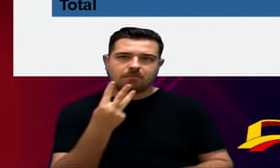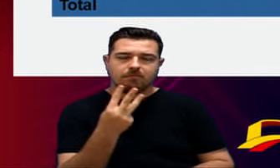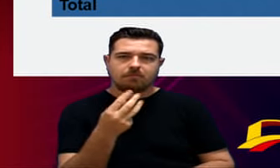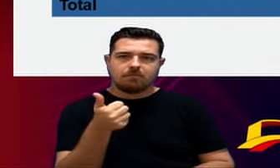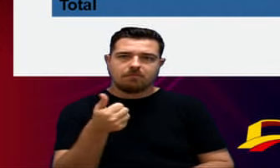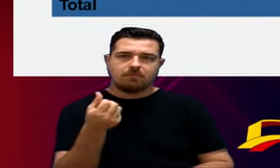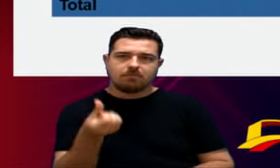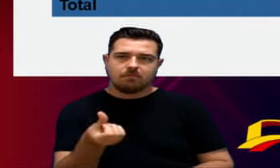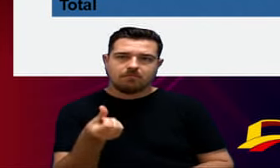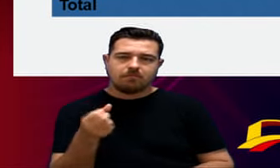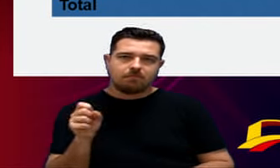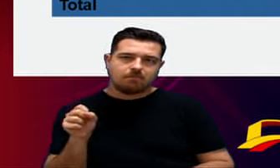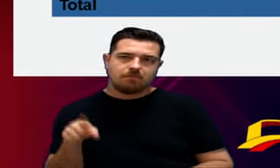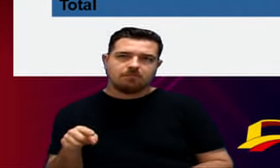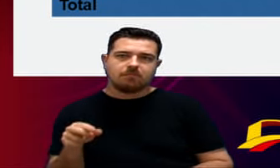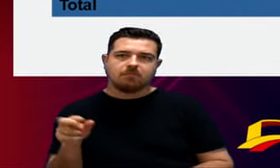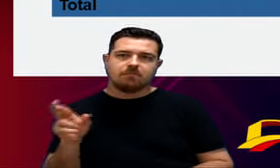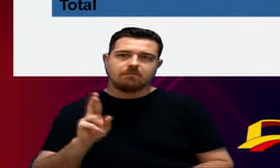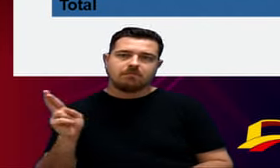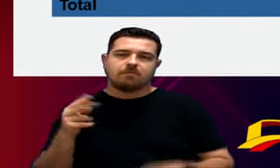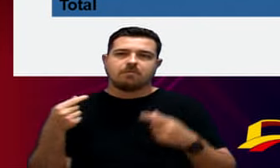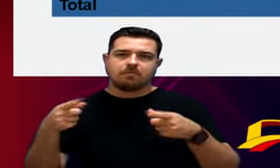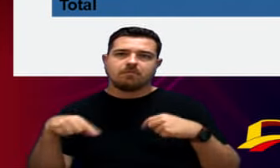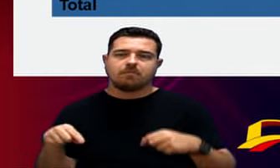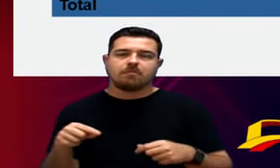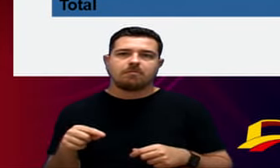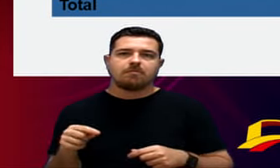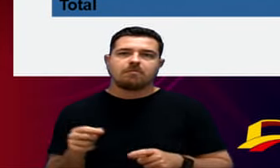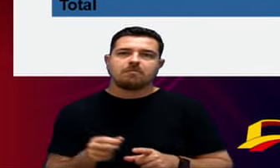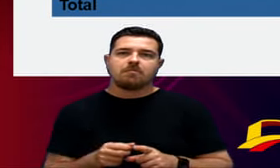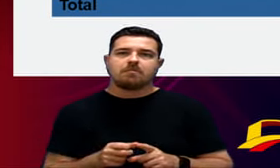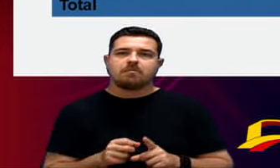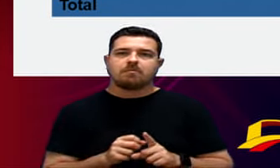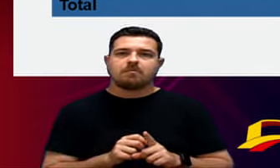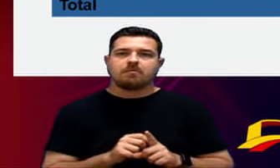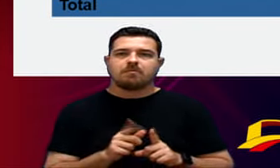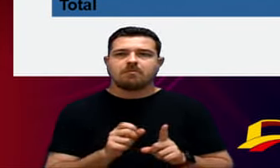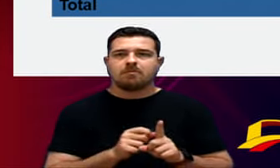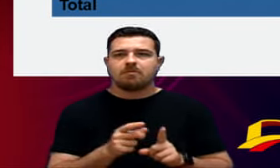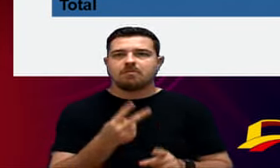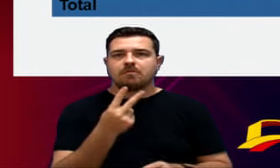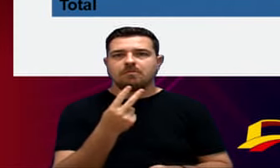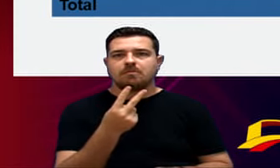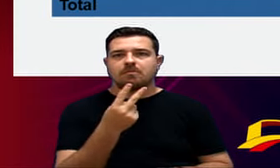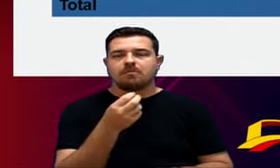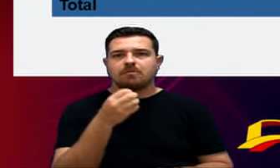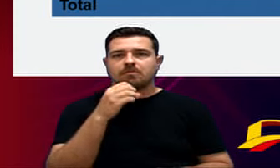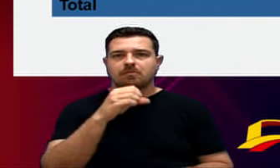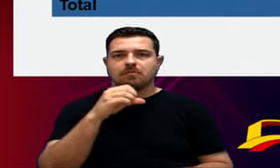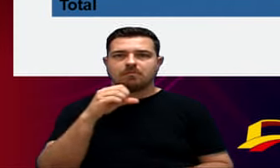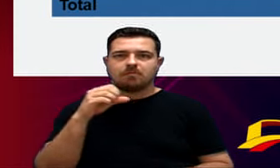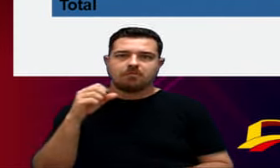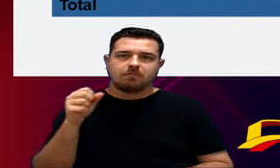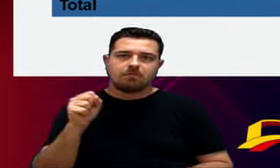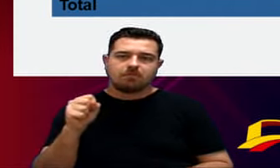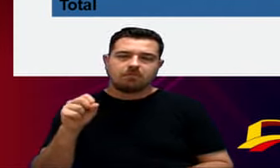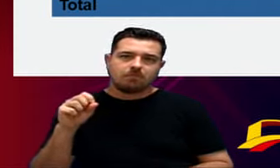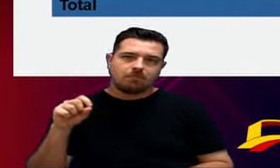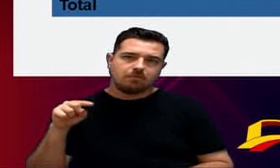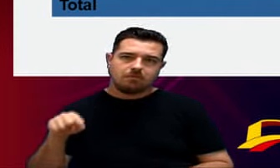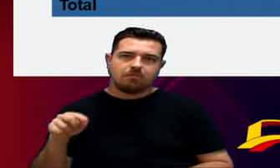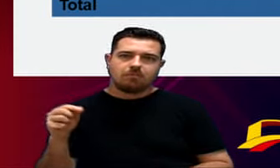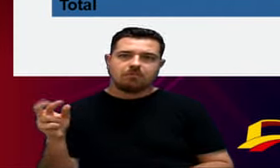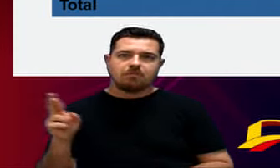316.000 munições para essas armas locação de viaturas R 989 1000